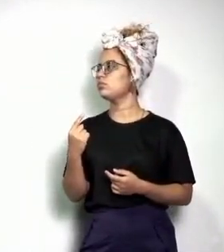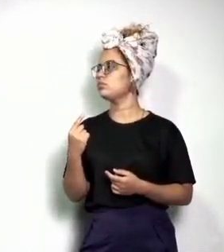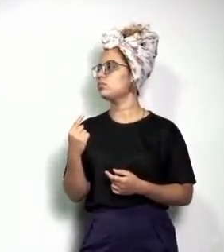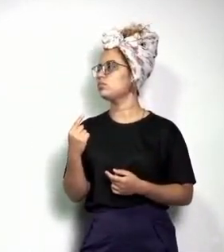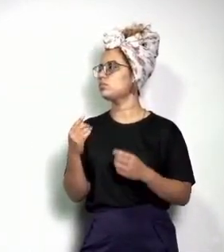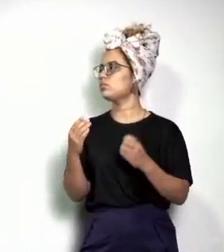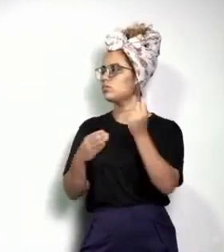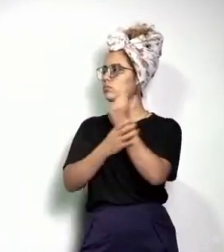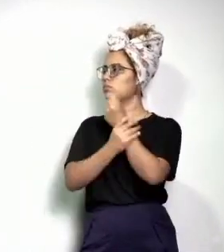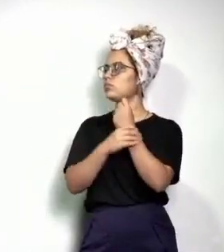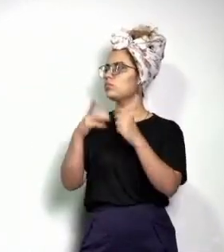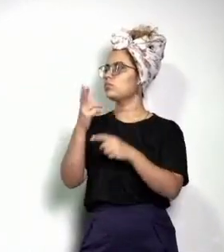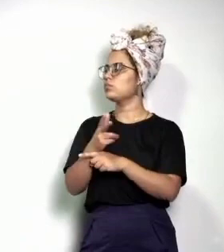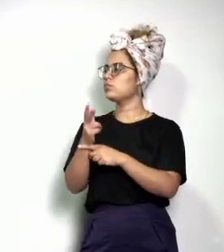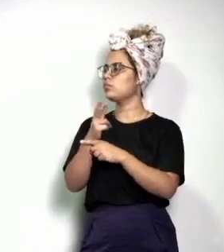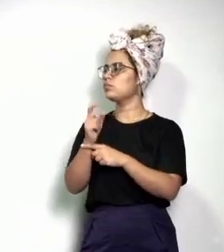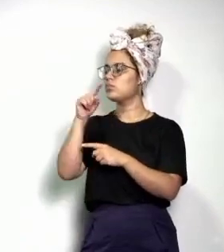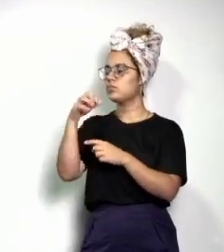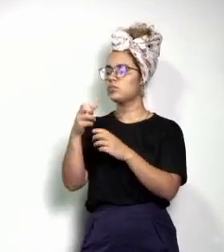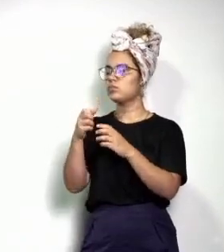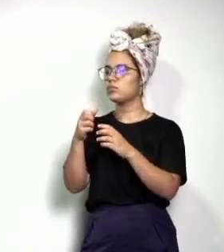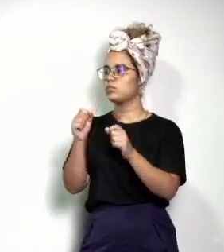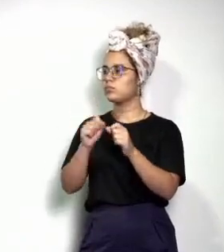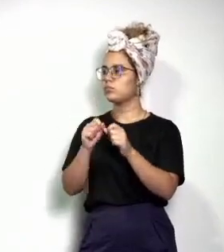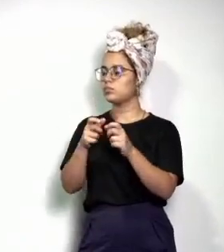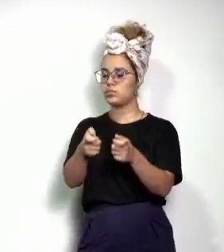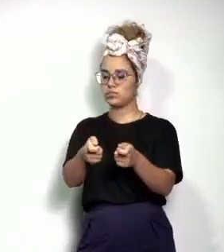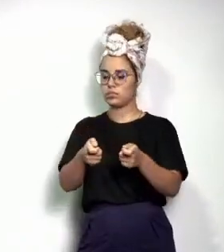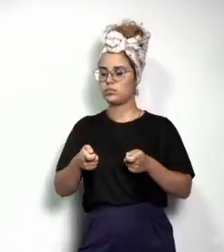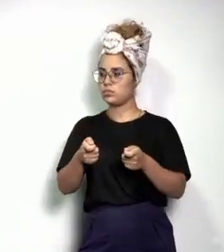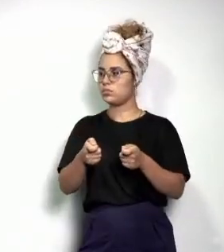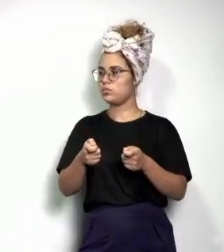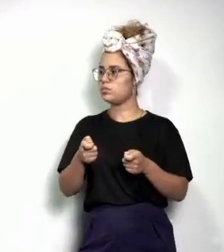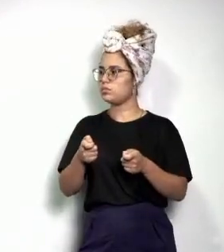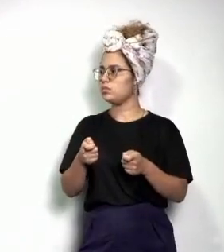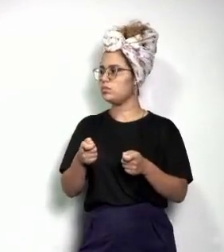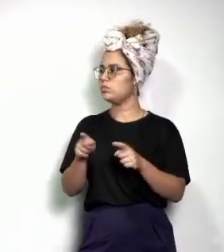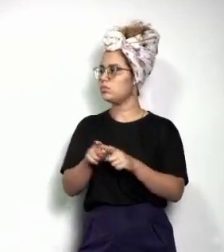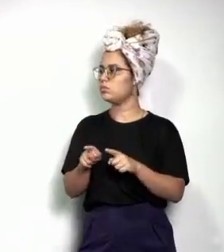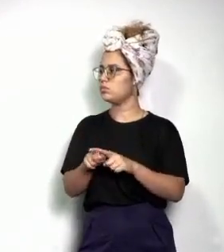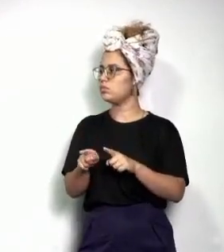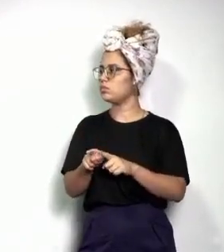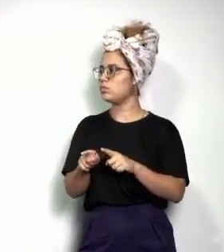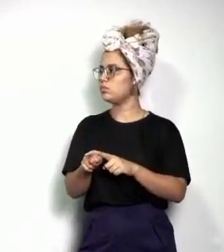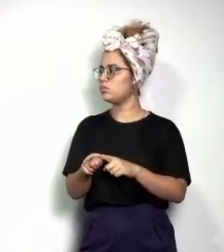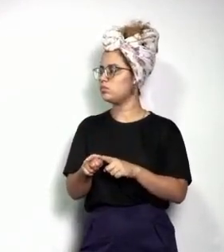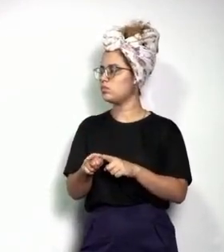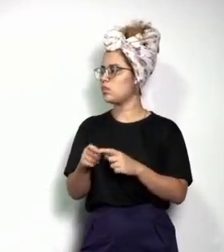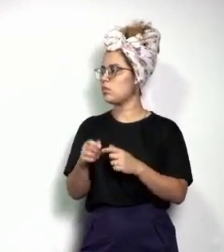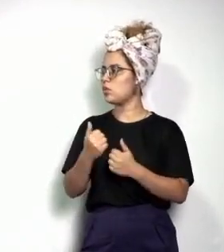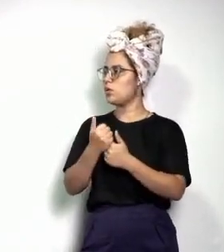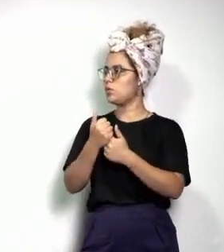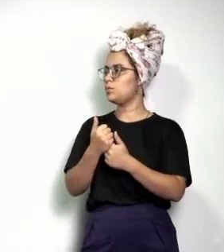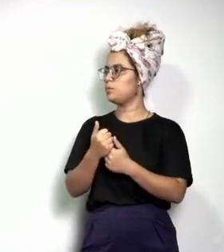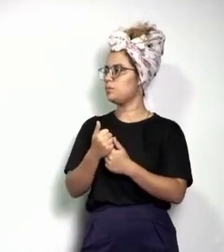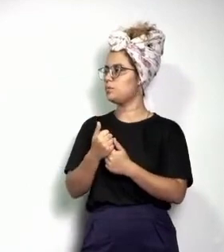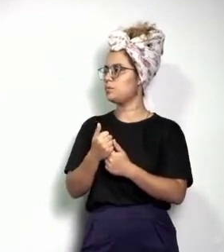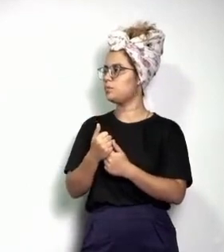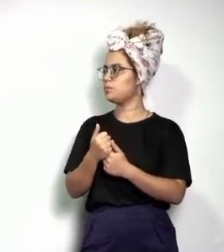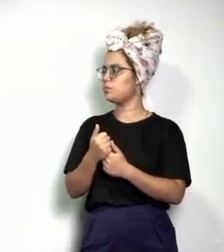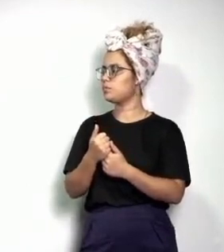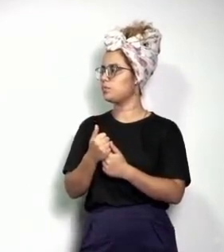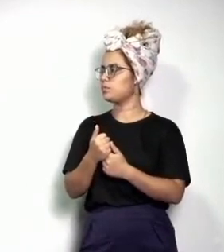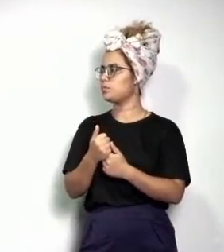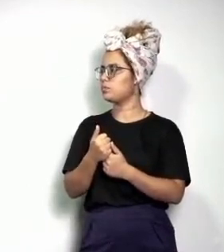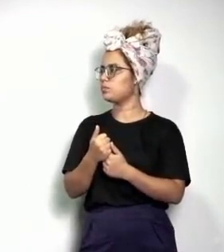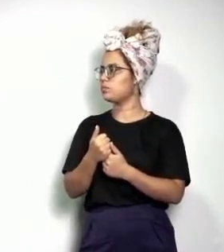para segurar a câmera e a outra para segurar a longarina e segurar o acessório. Porque do